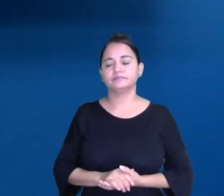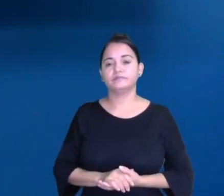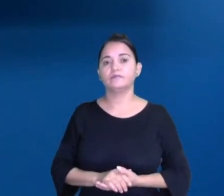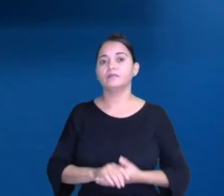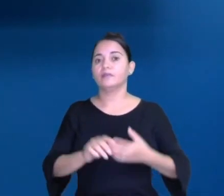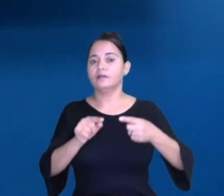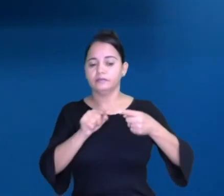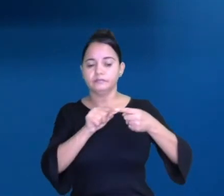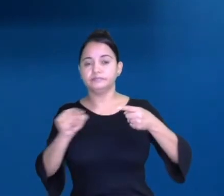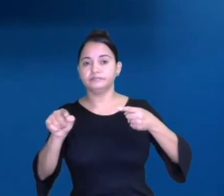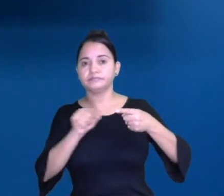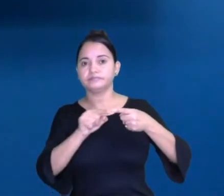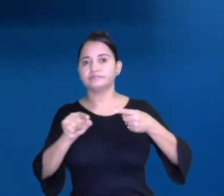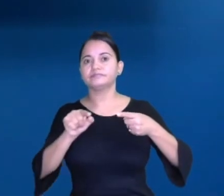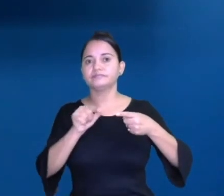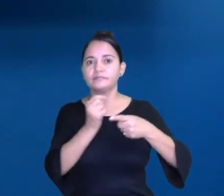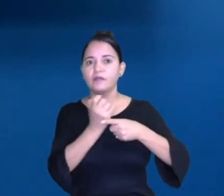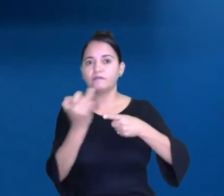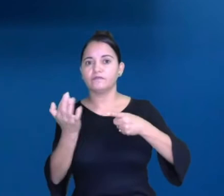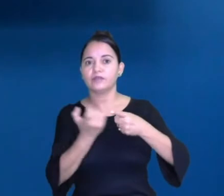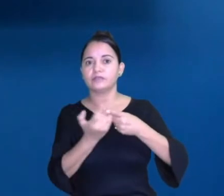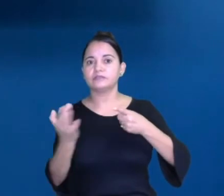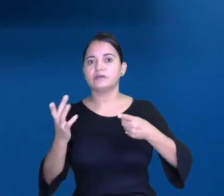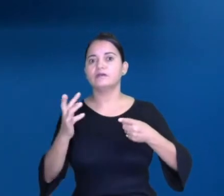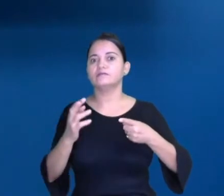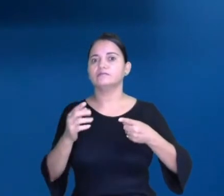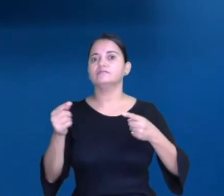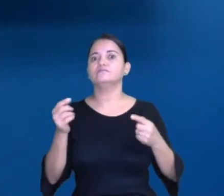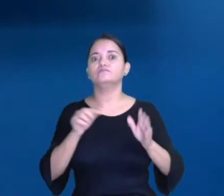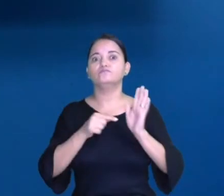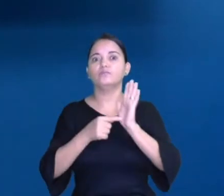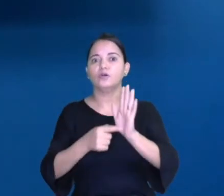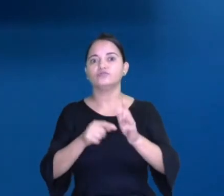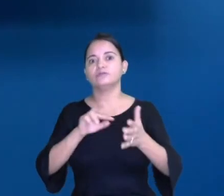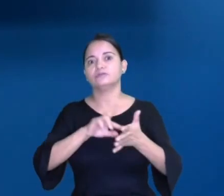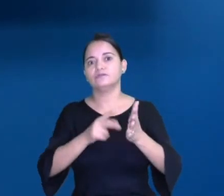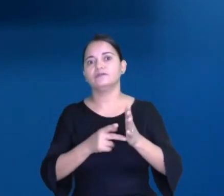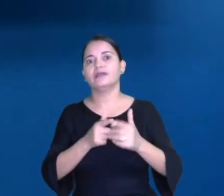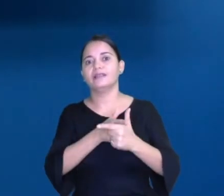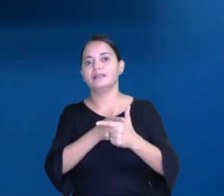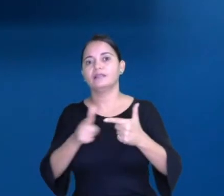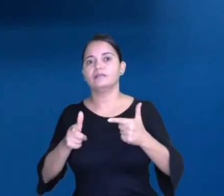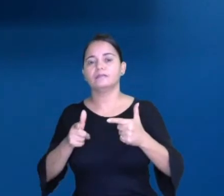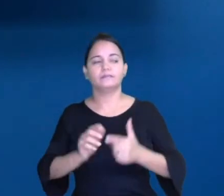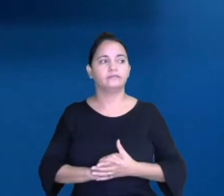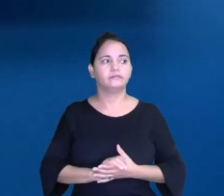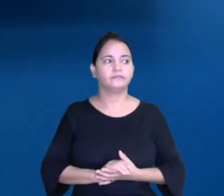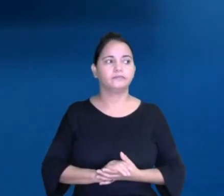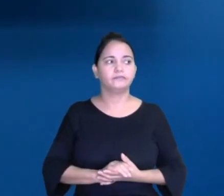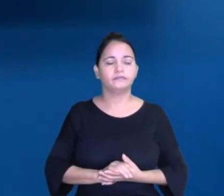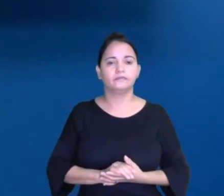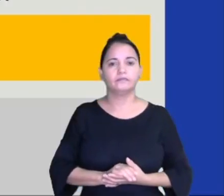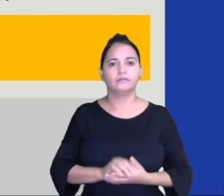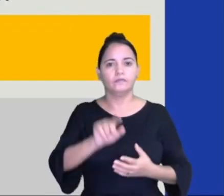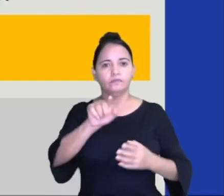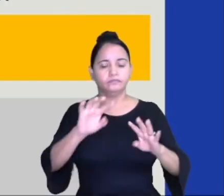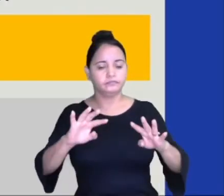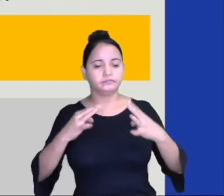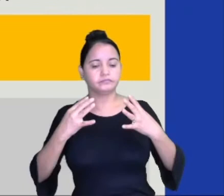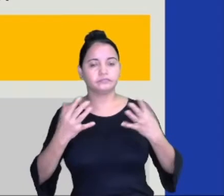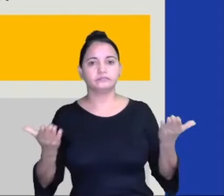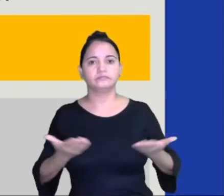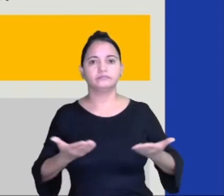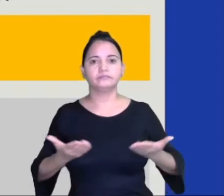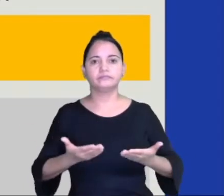de fração indica divisão. Então, vamos entender mais sobre isso, né? Mas eu quero que você preste atenção nessa